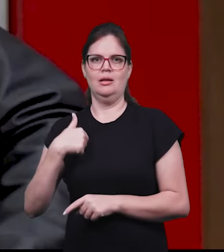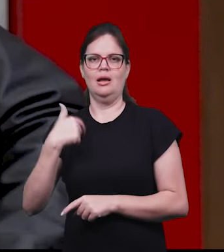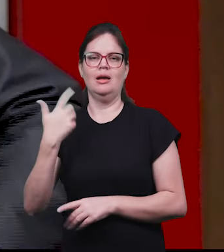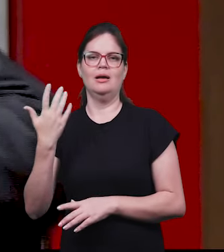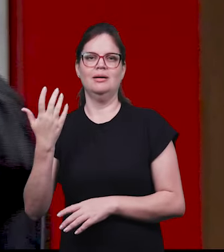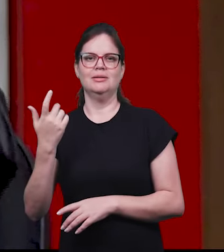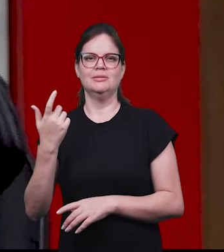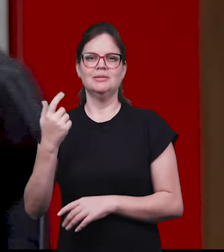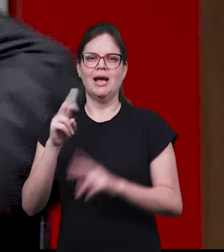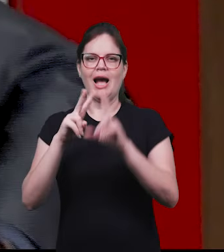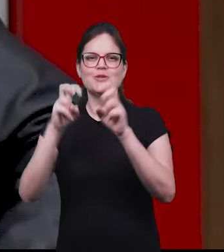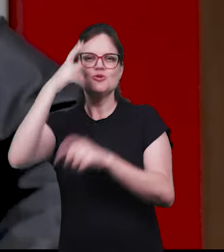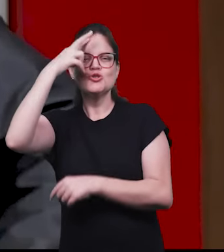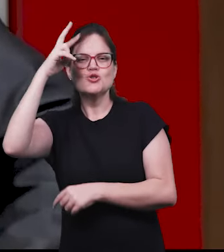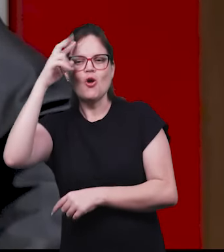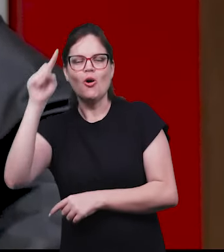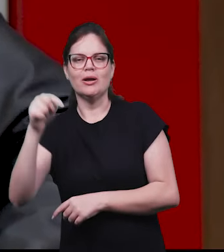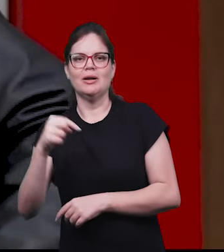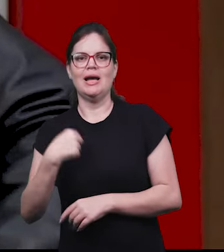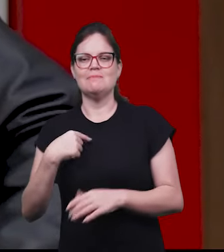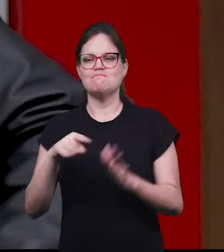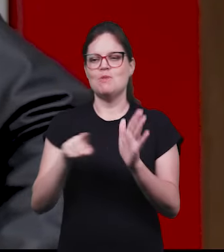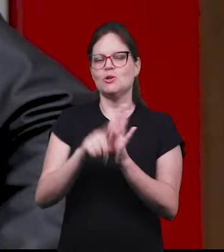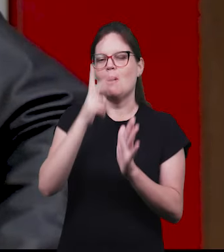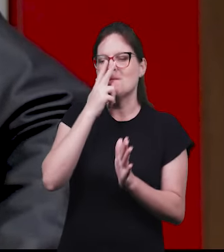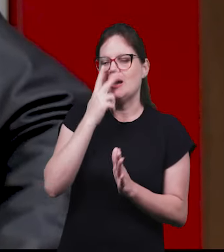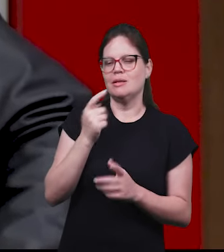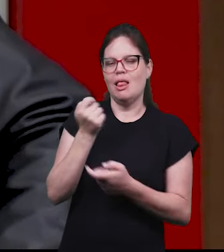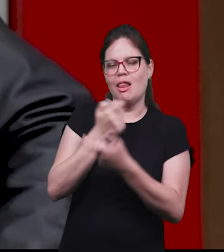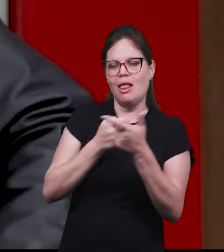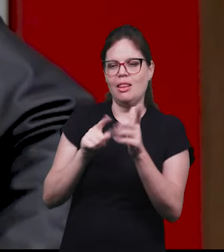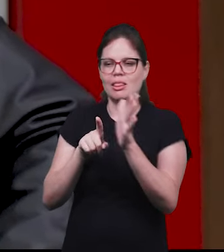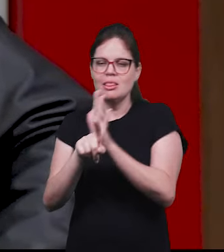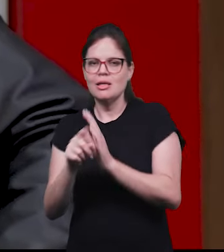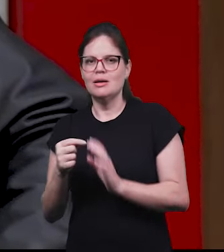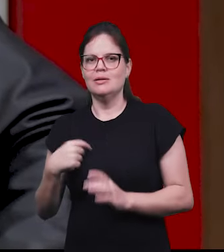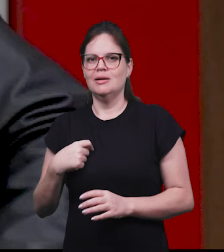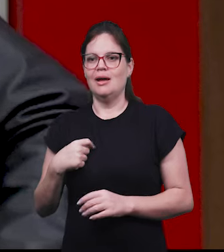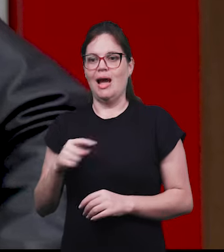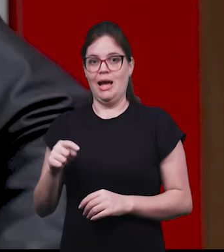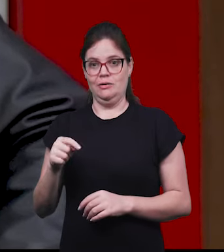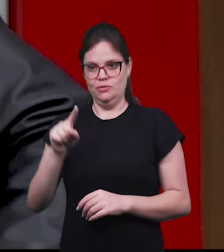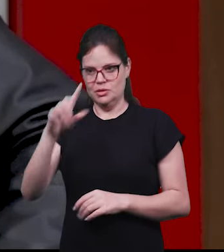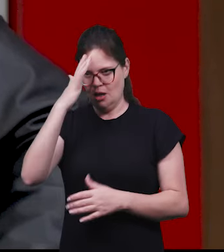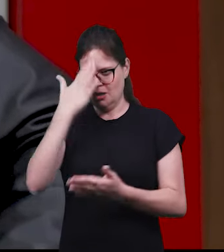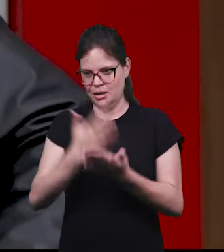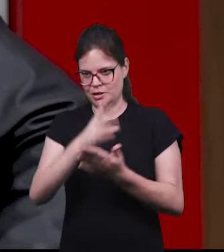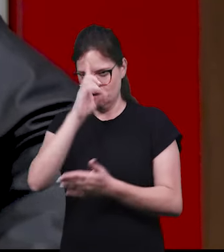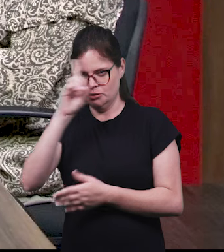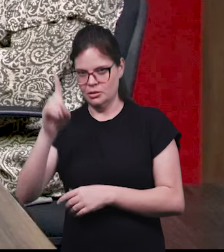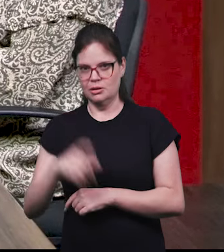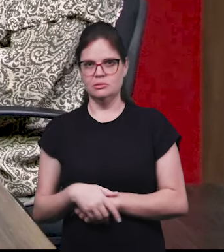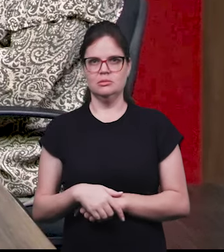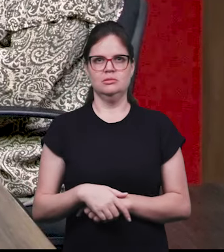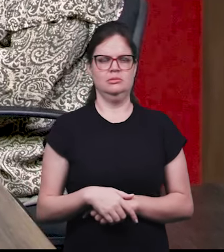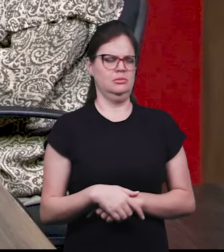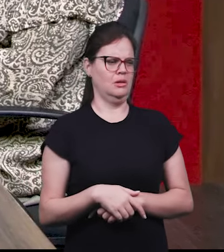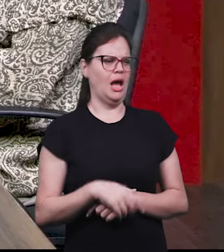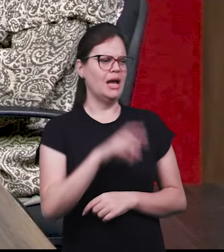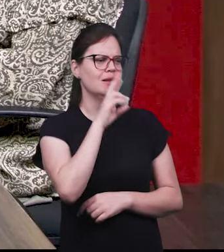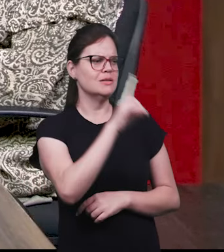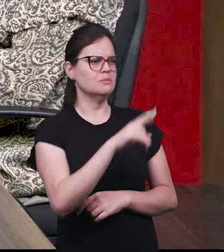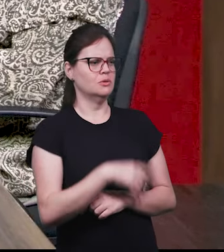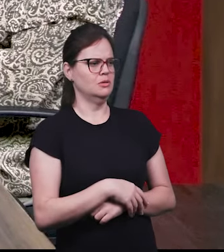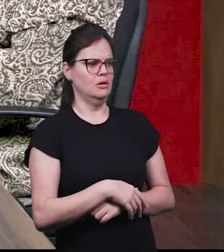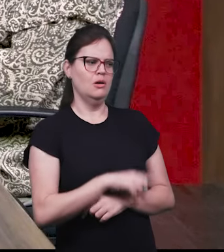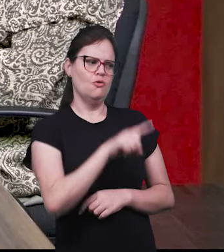pensador atual, achou que ele ia dar uma resposta assim, tu acredita em Deus, tu tem fé? A resposta dele foi o seguinte, tem que ter